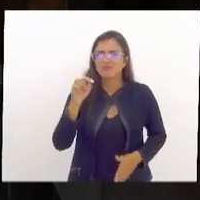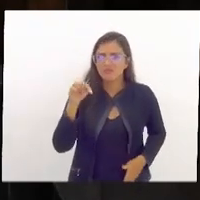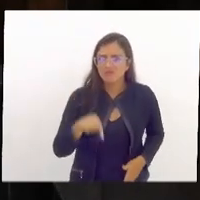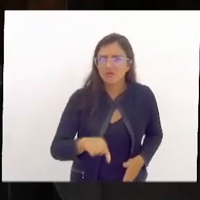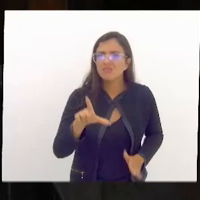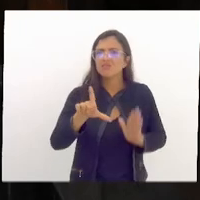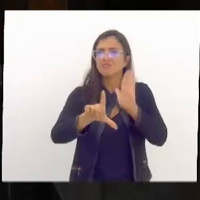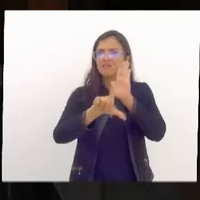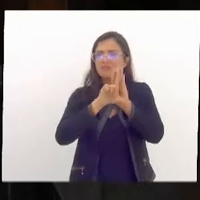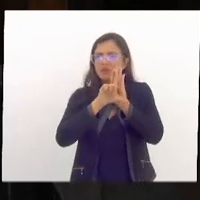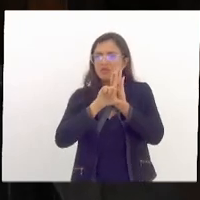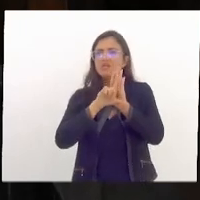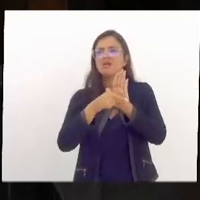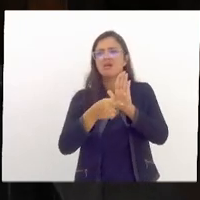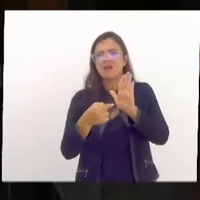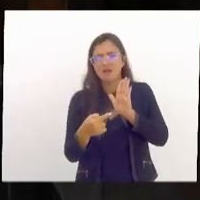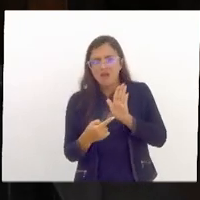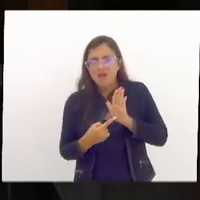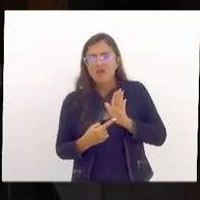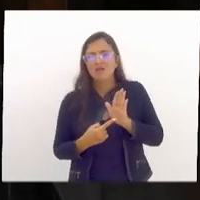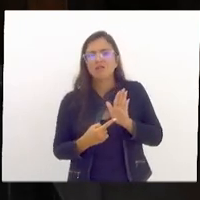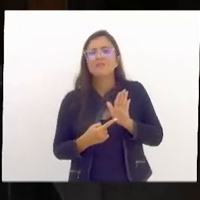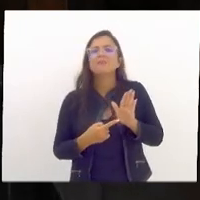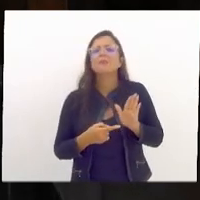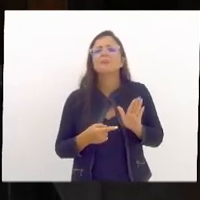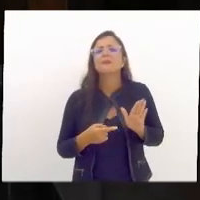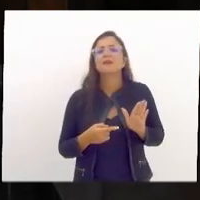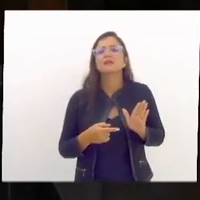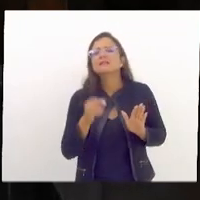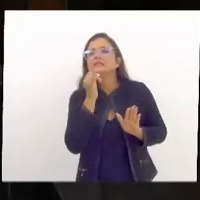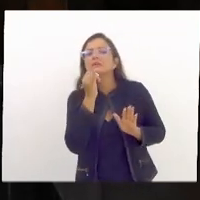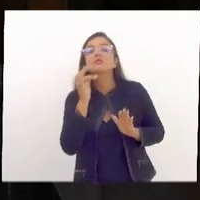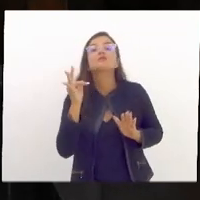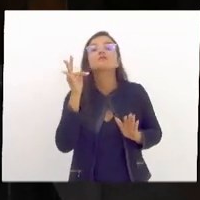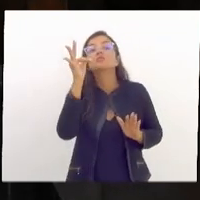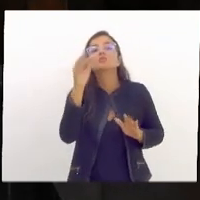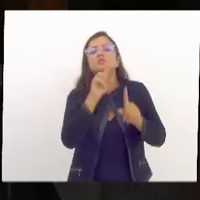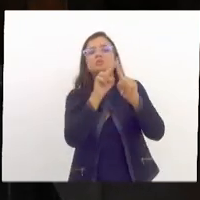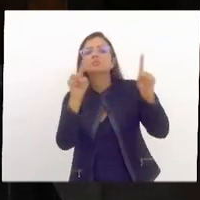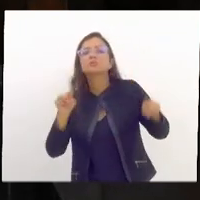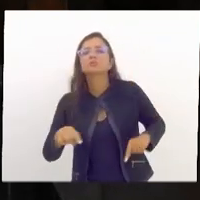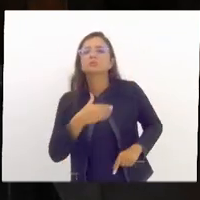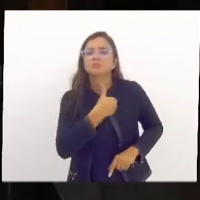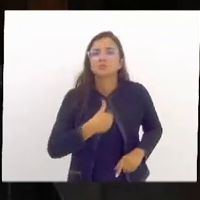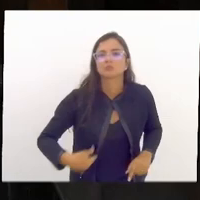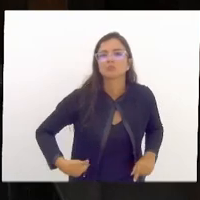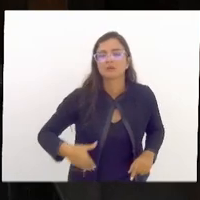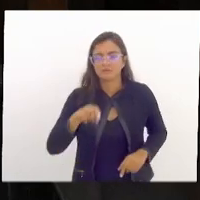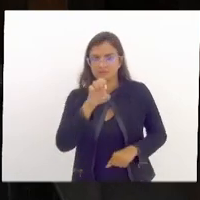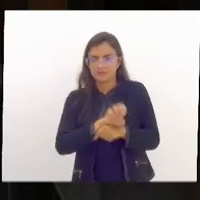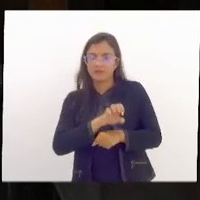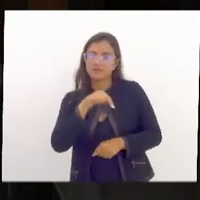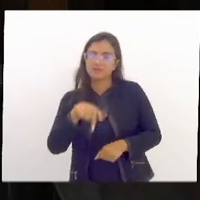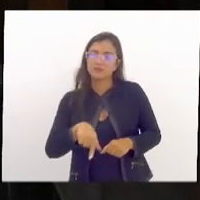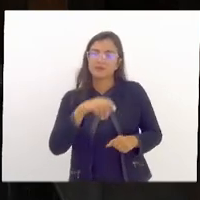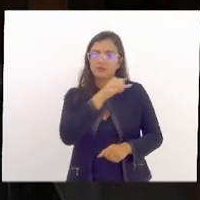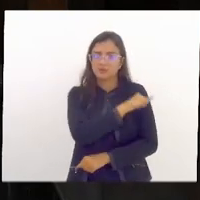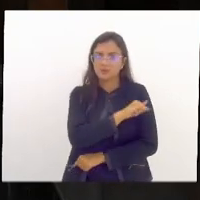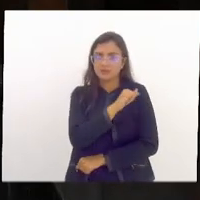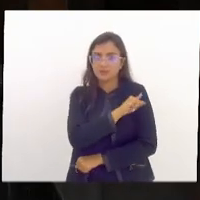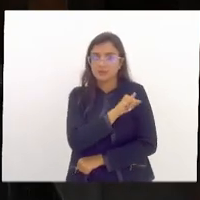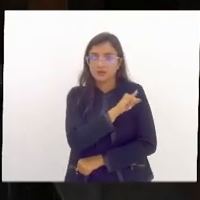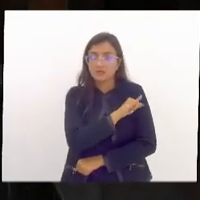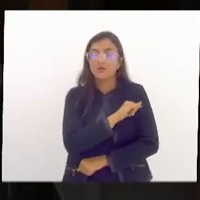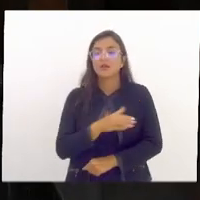leis que fizeram com que os futuros servidores públicos do Estado do Rio de Janeiro não só vão entrar